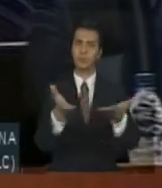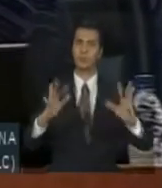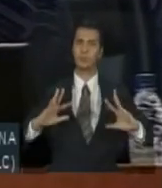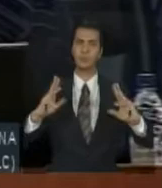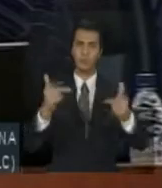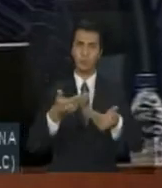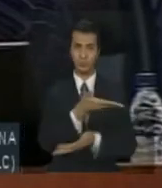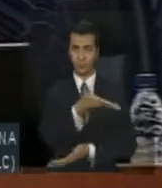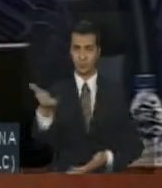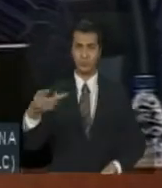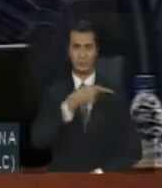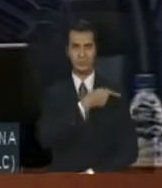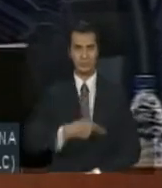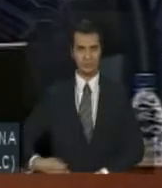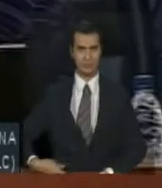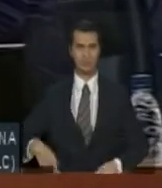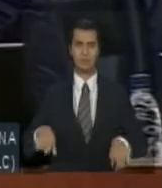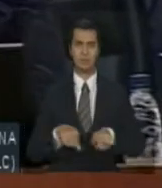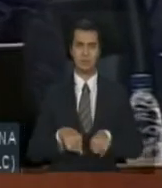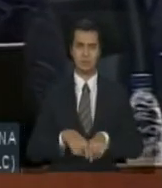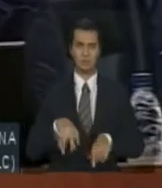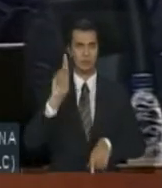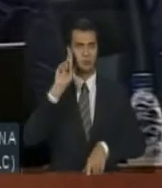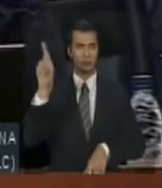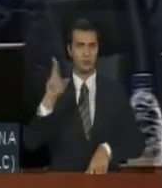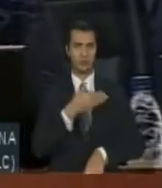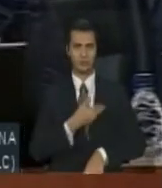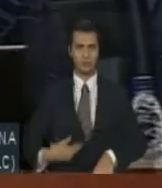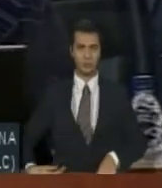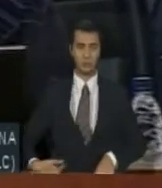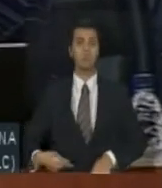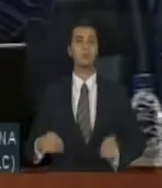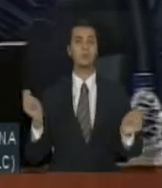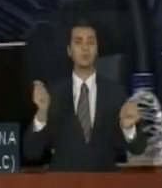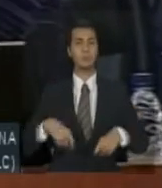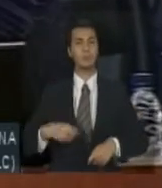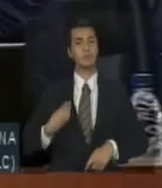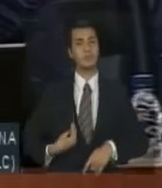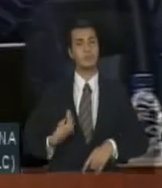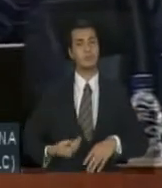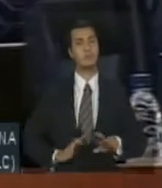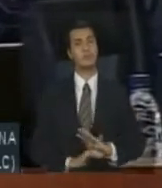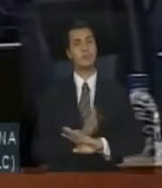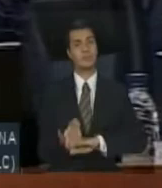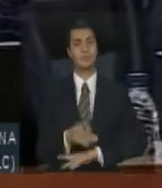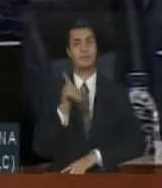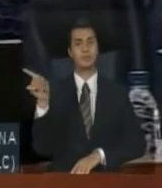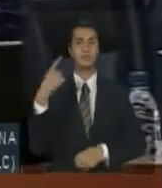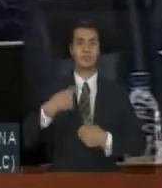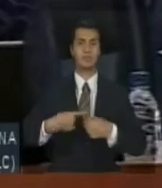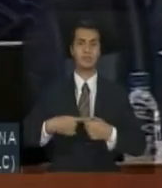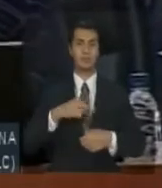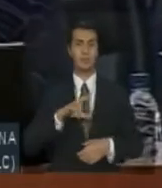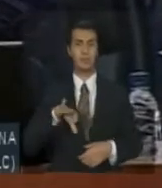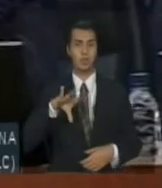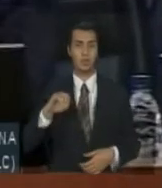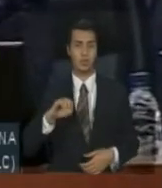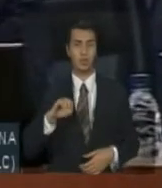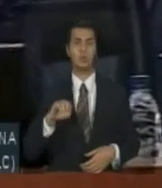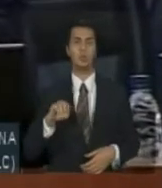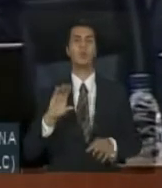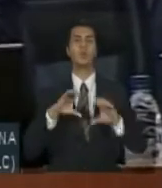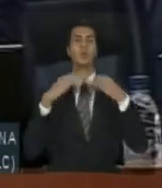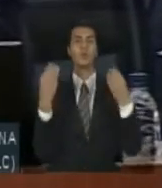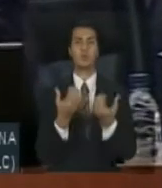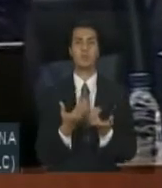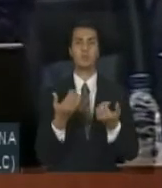todos os chefes de Estado e de governo aqui presentes na nossa conferência, chamada